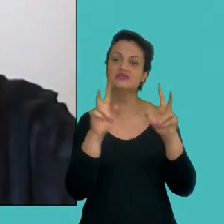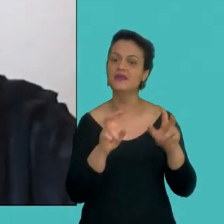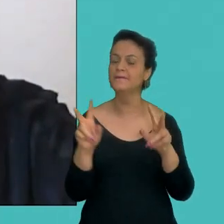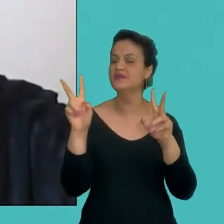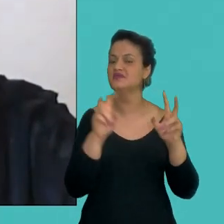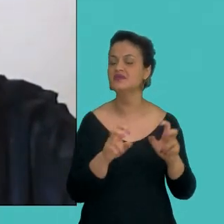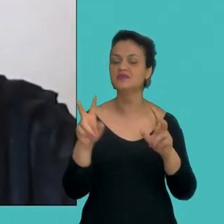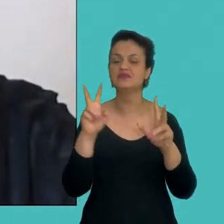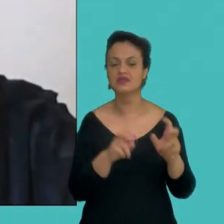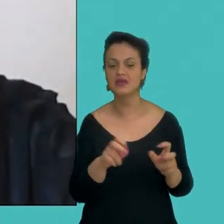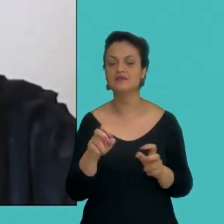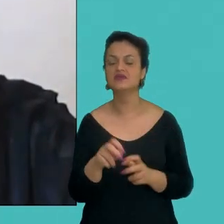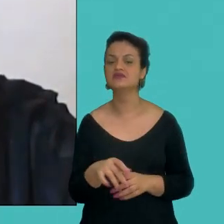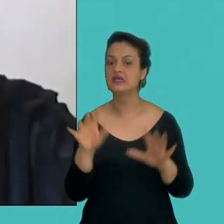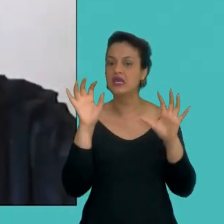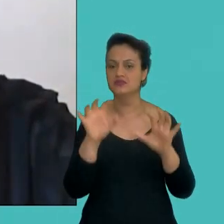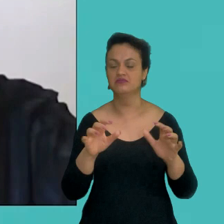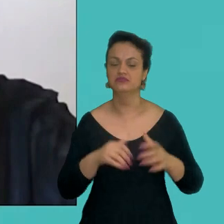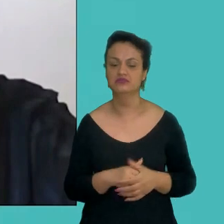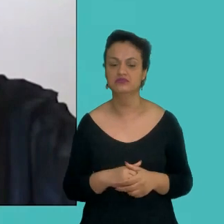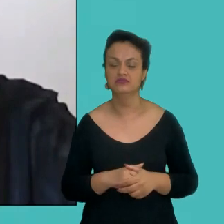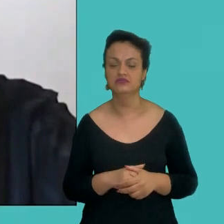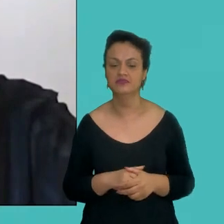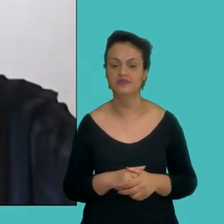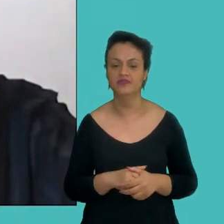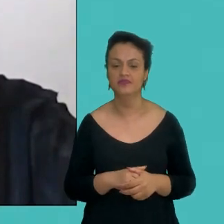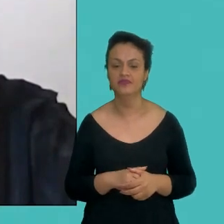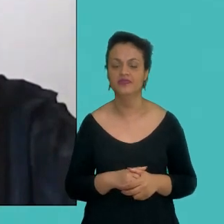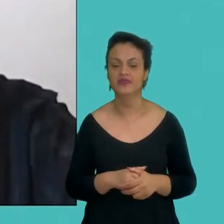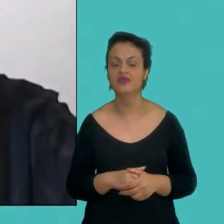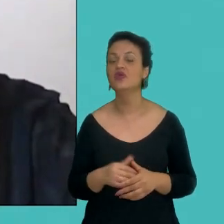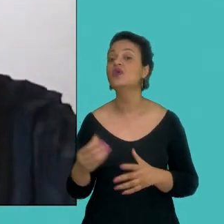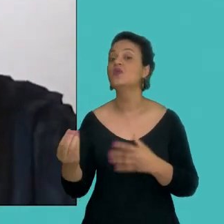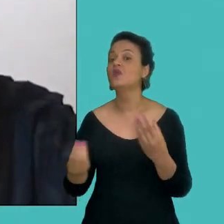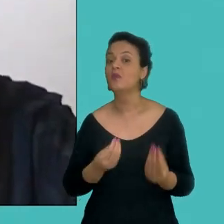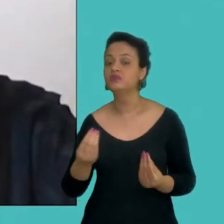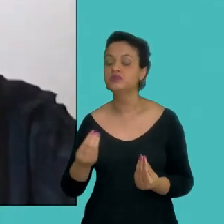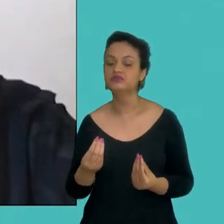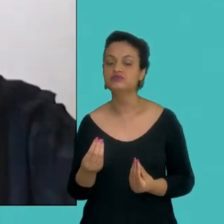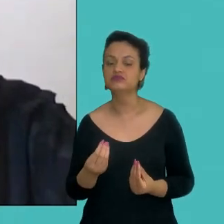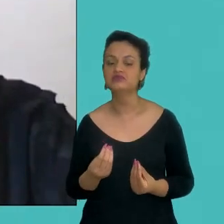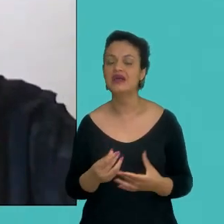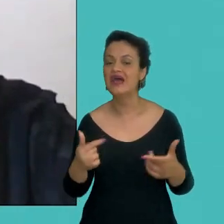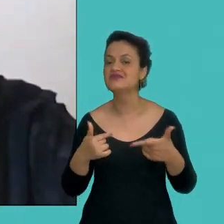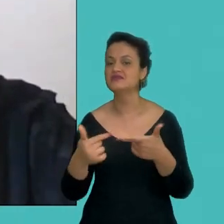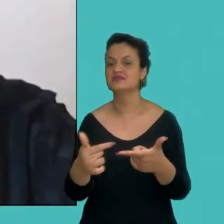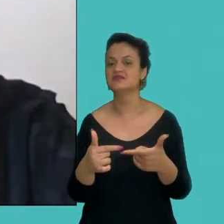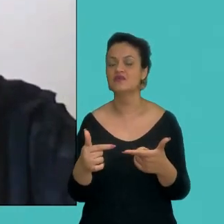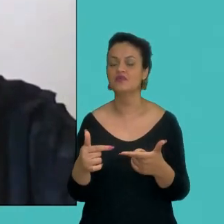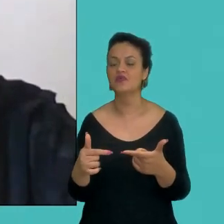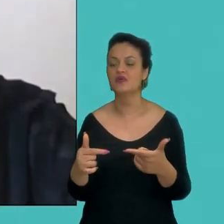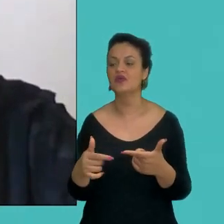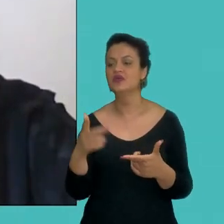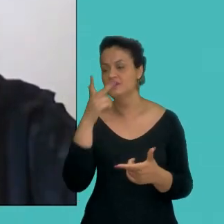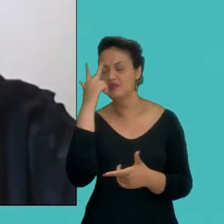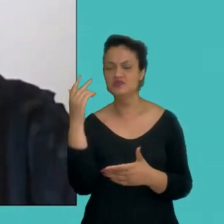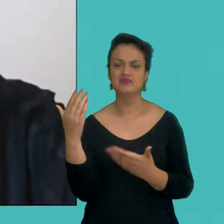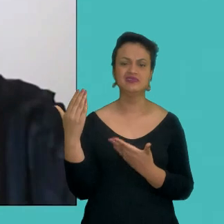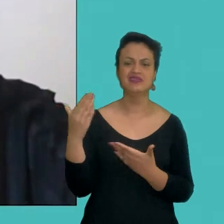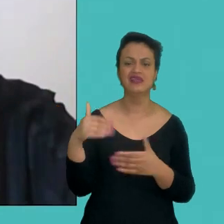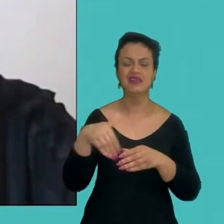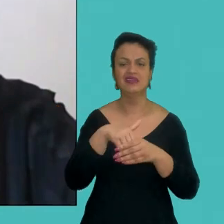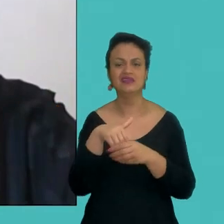de questões que são exatamente essas. Como lidar com a operação